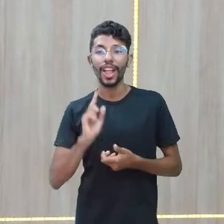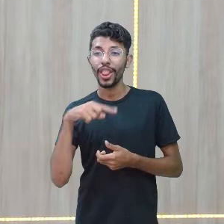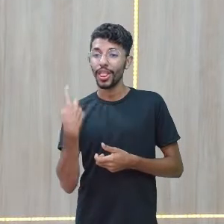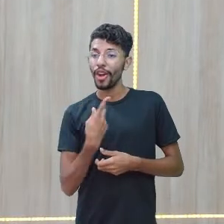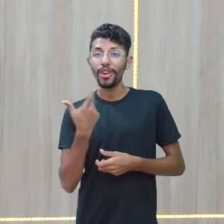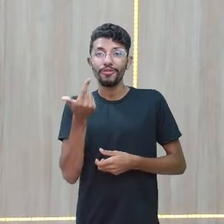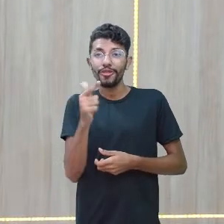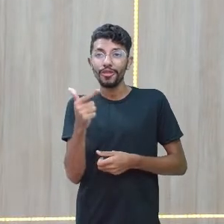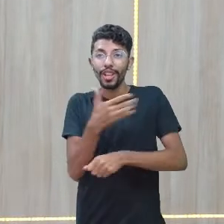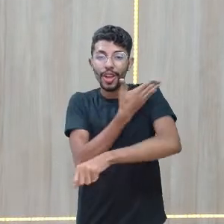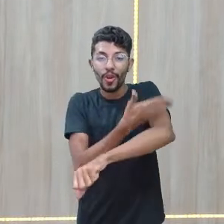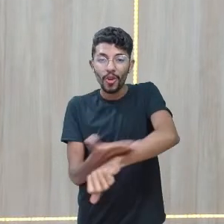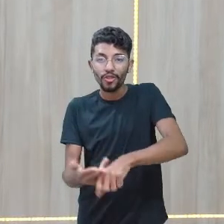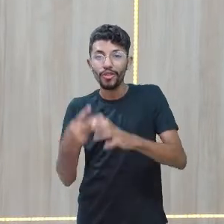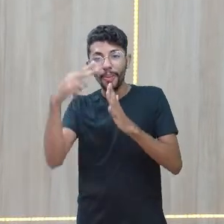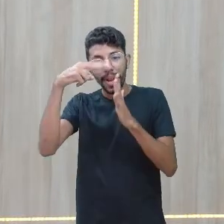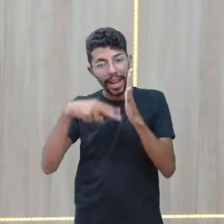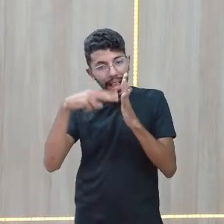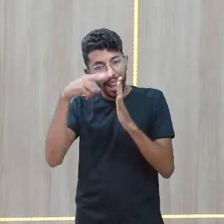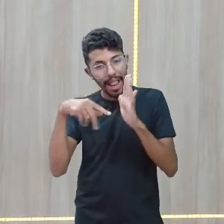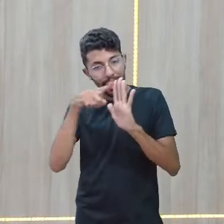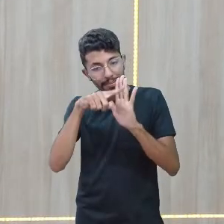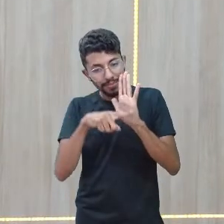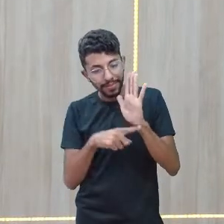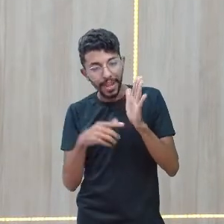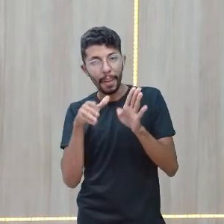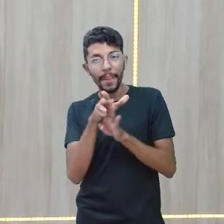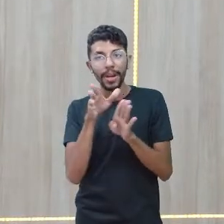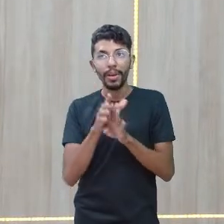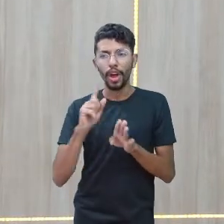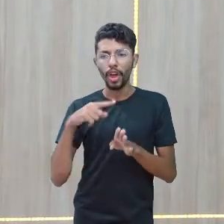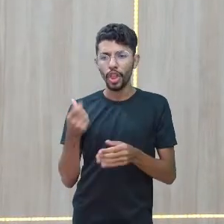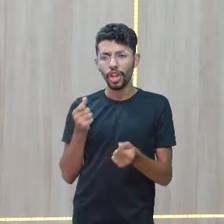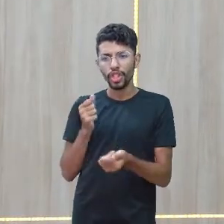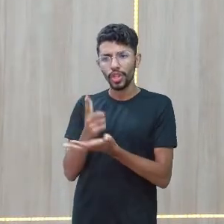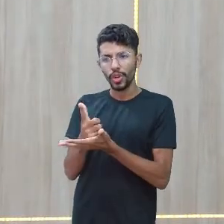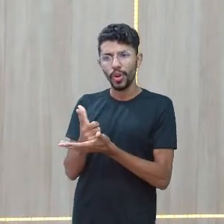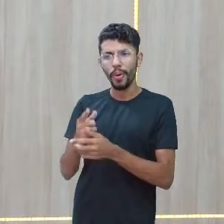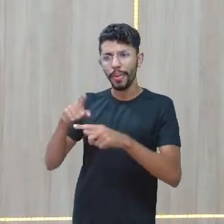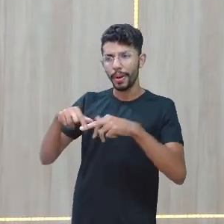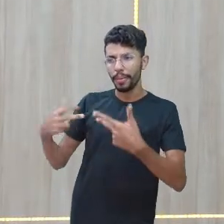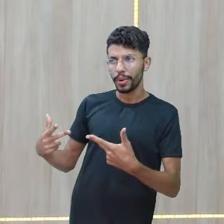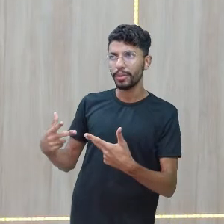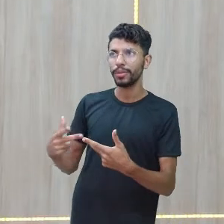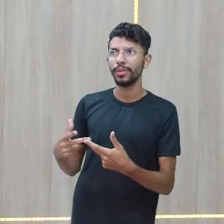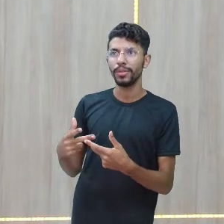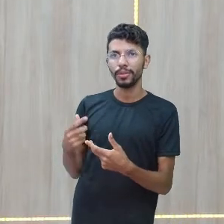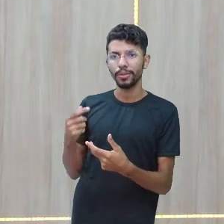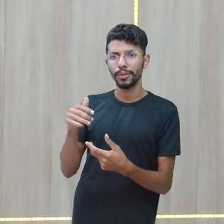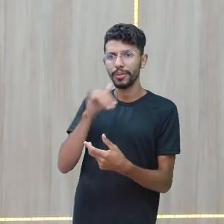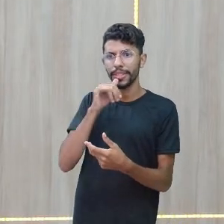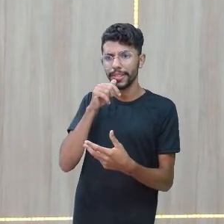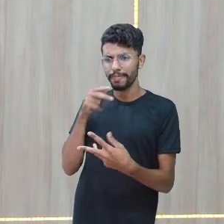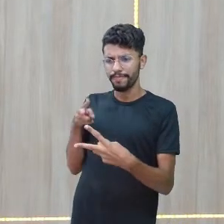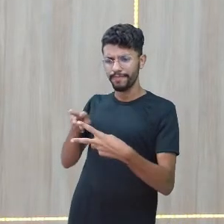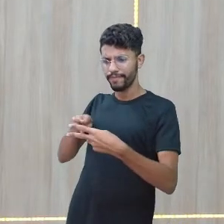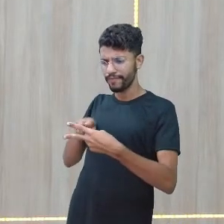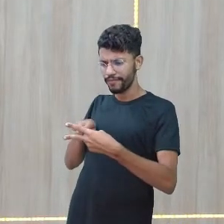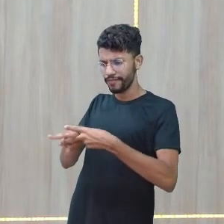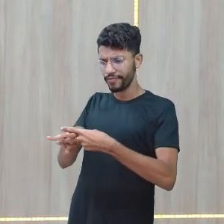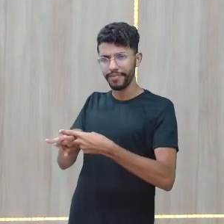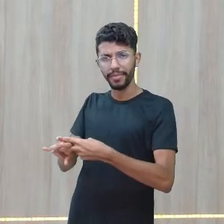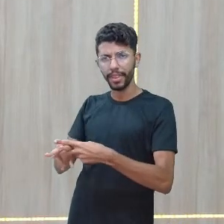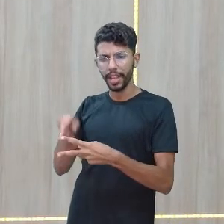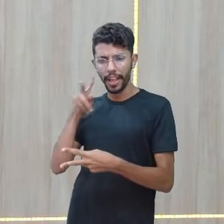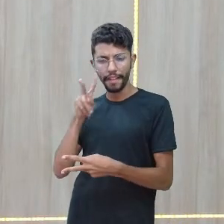temos o costume de ler manual. A gente compra um produto, mete na tomada e fica vendo as luzinhas piscar lá. Vai logo ficar